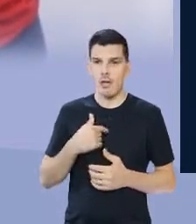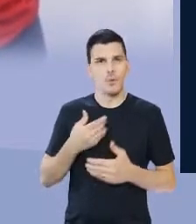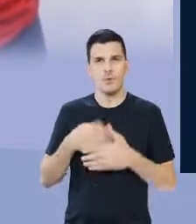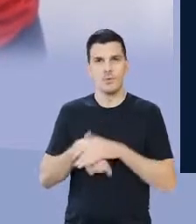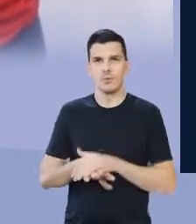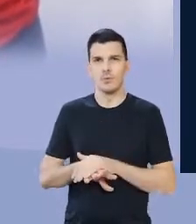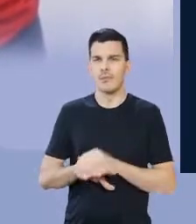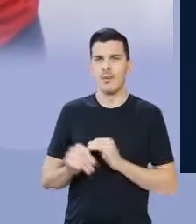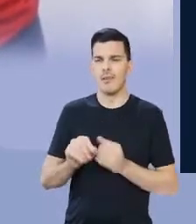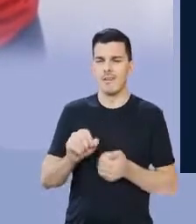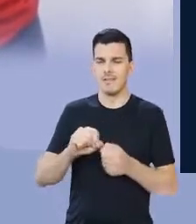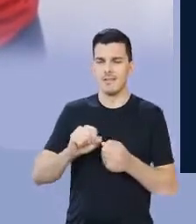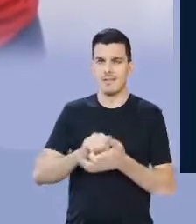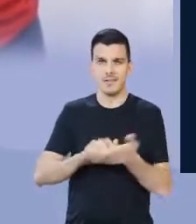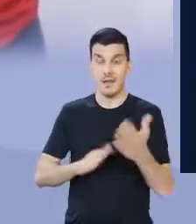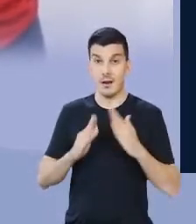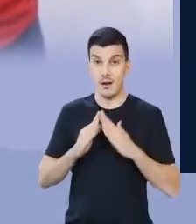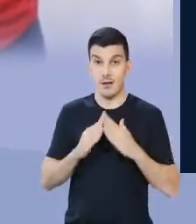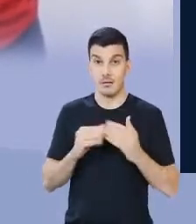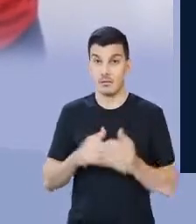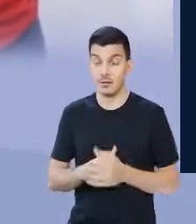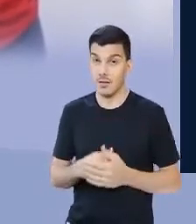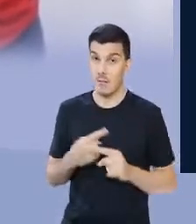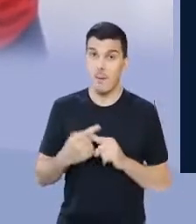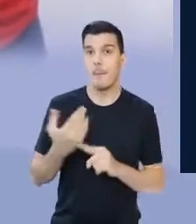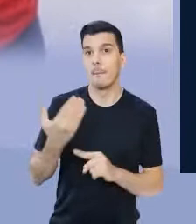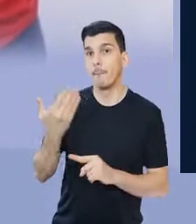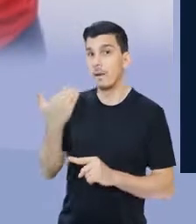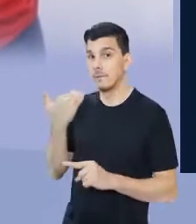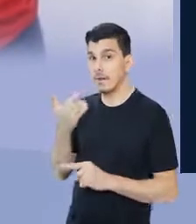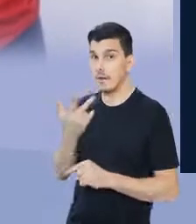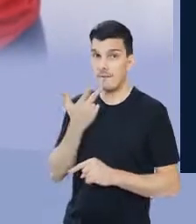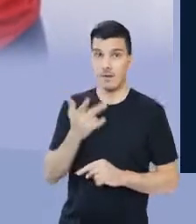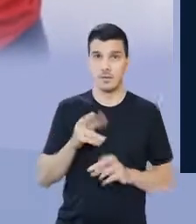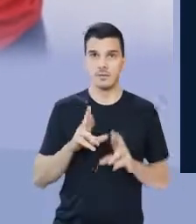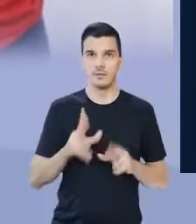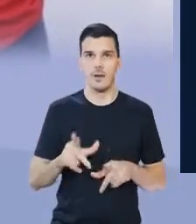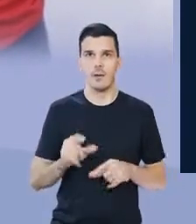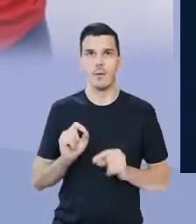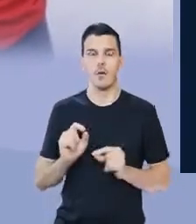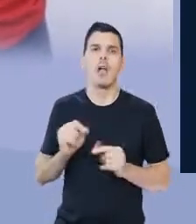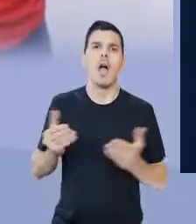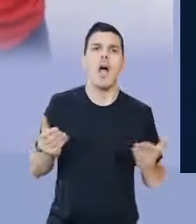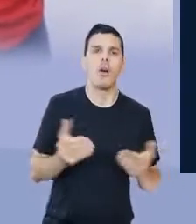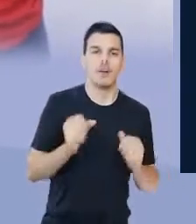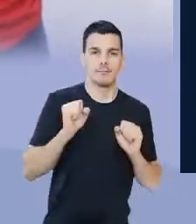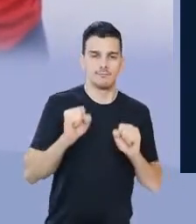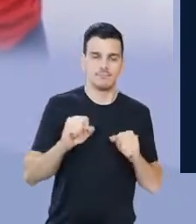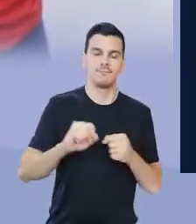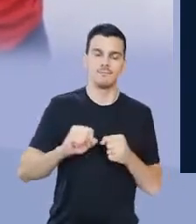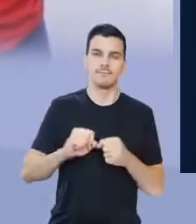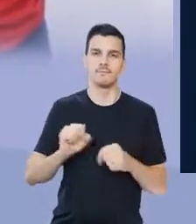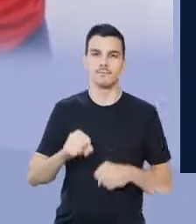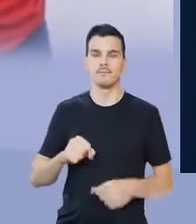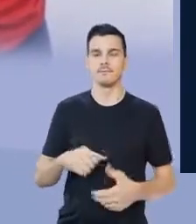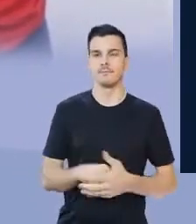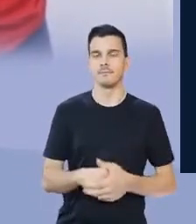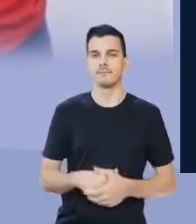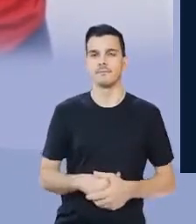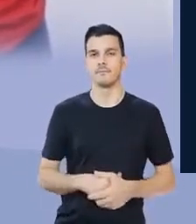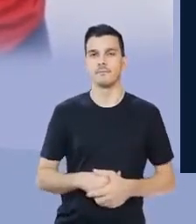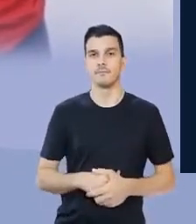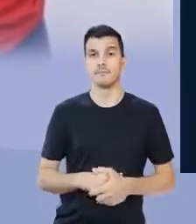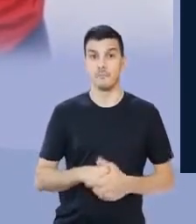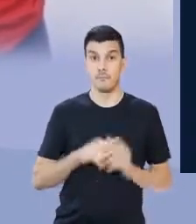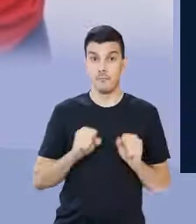fazer minha tarefa de casa. Mas quando eu coloco no passado que eu não costumava, quer dizer que agora no presente? Sim. Eu posso